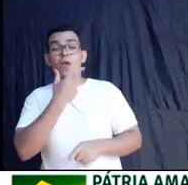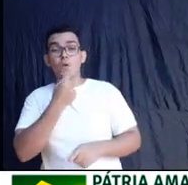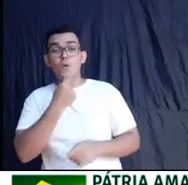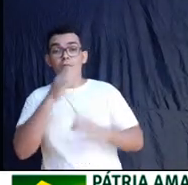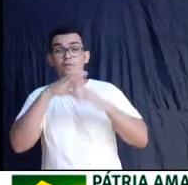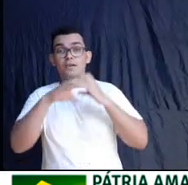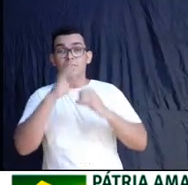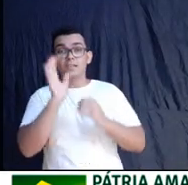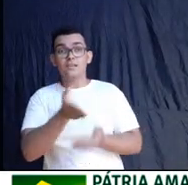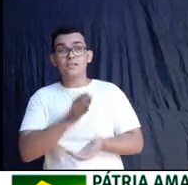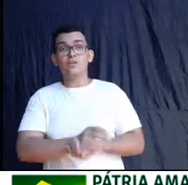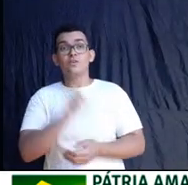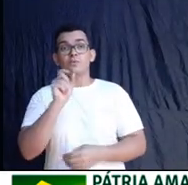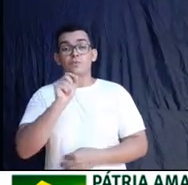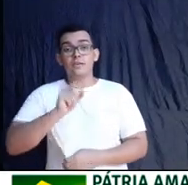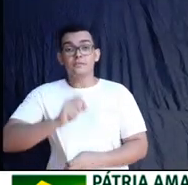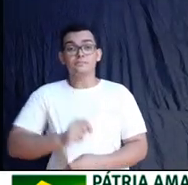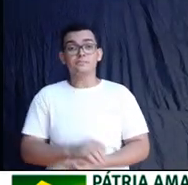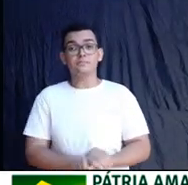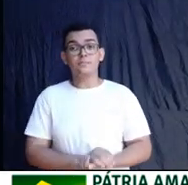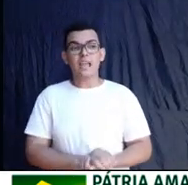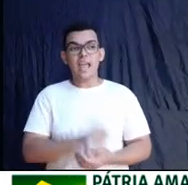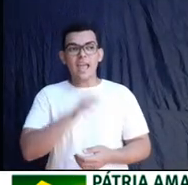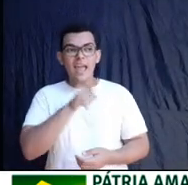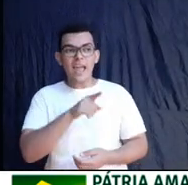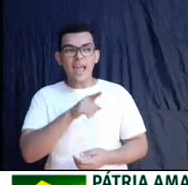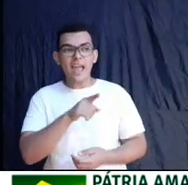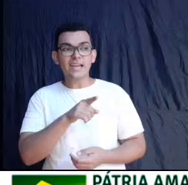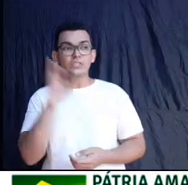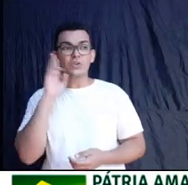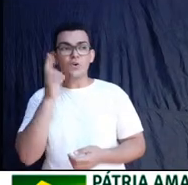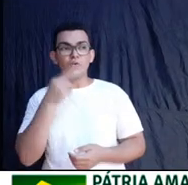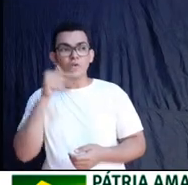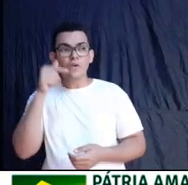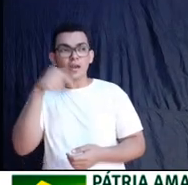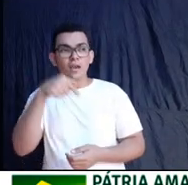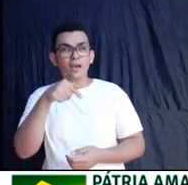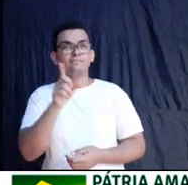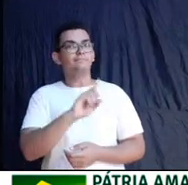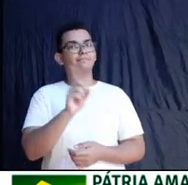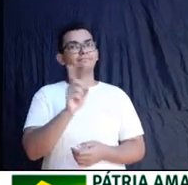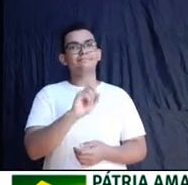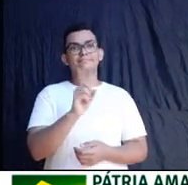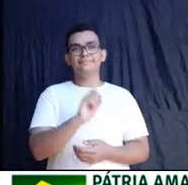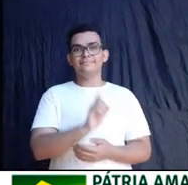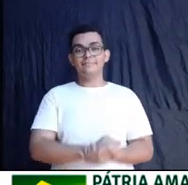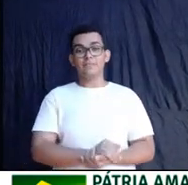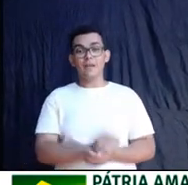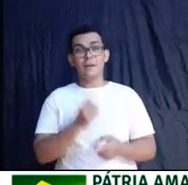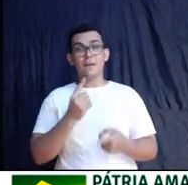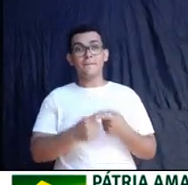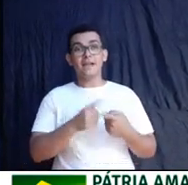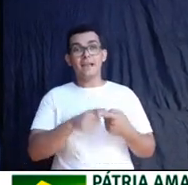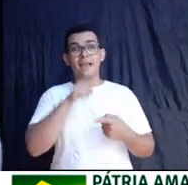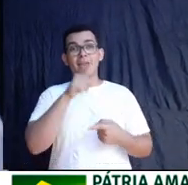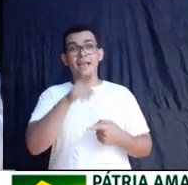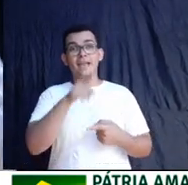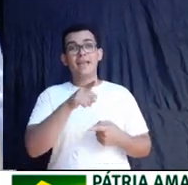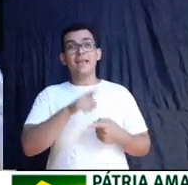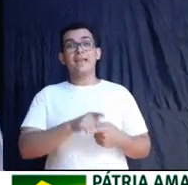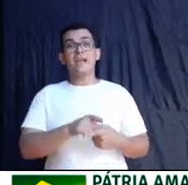O Jackson Lima não é rondoniense, não é giparanaense. O homem veio de longe,